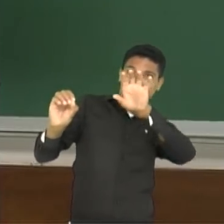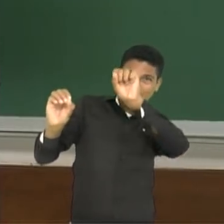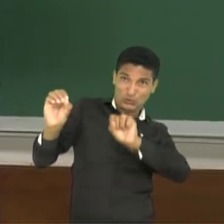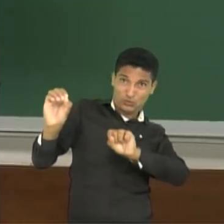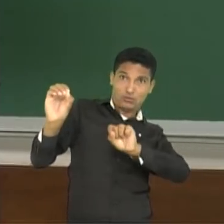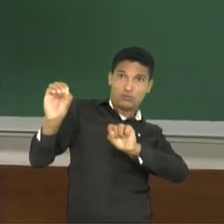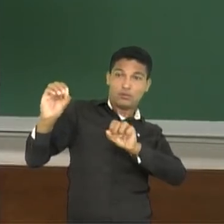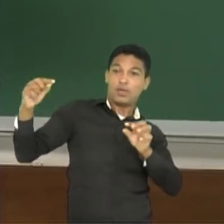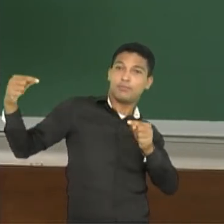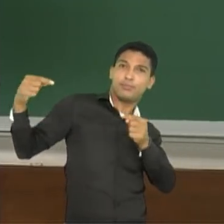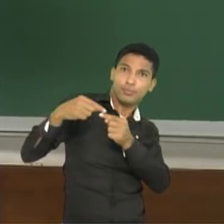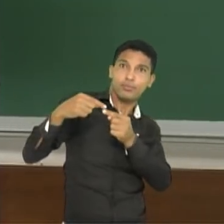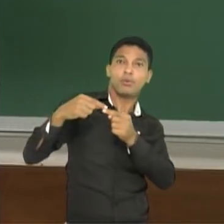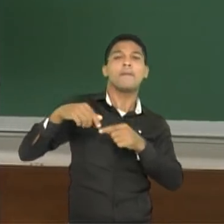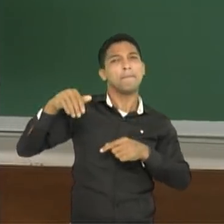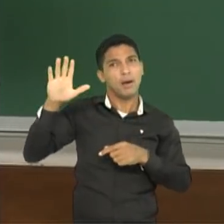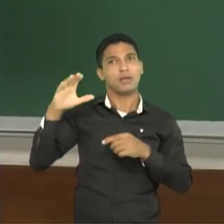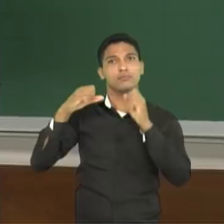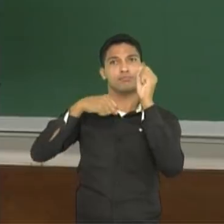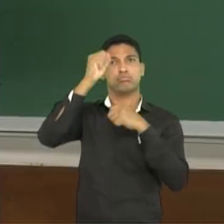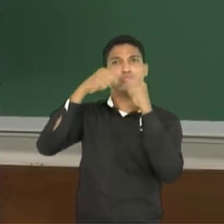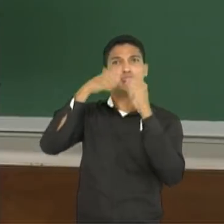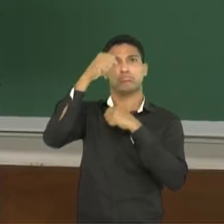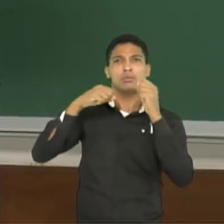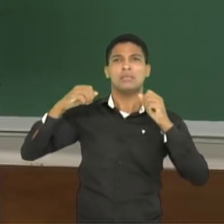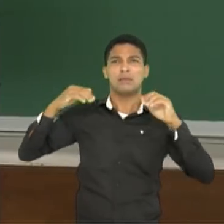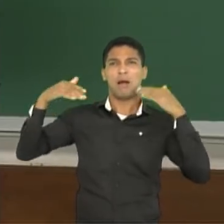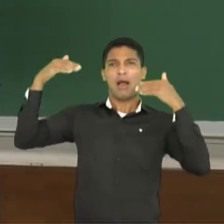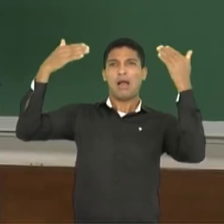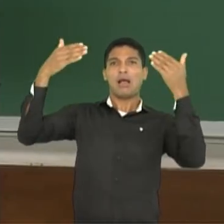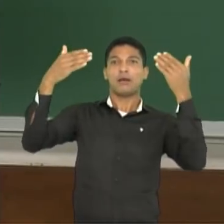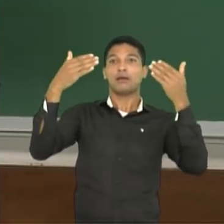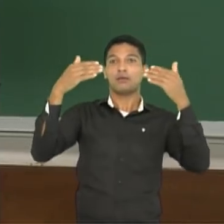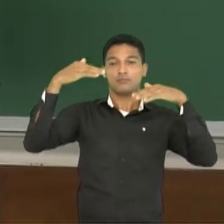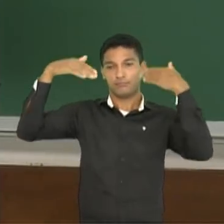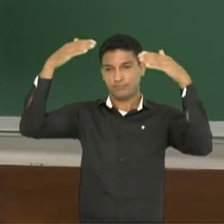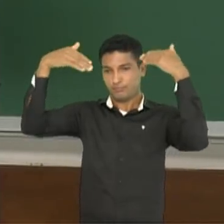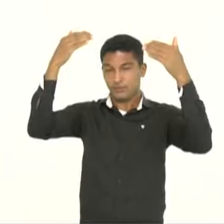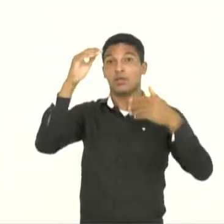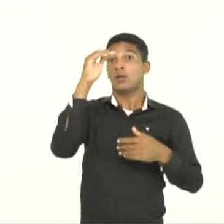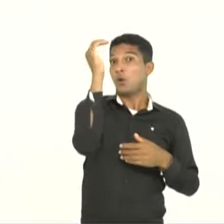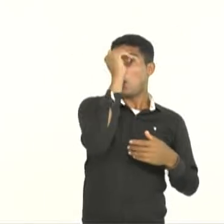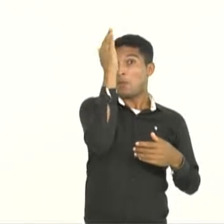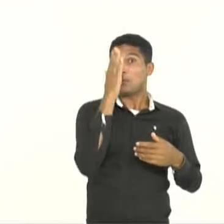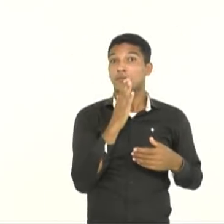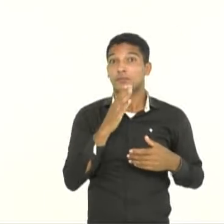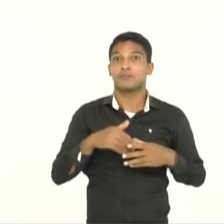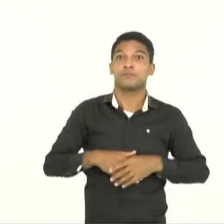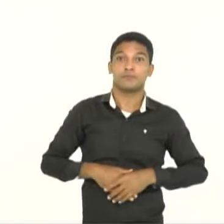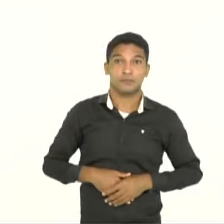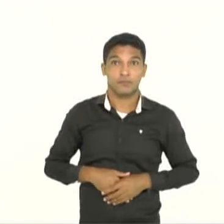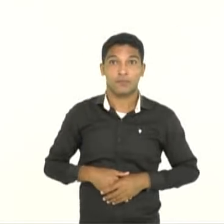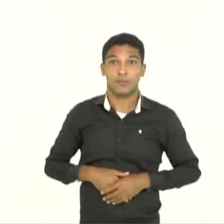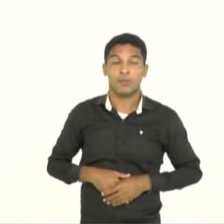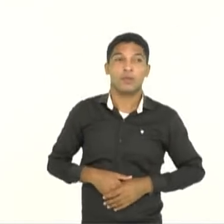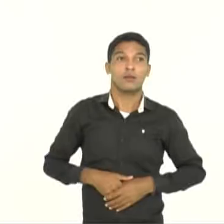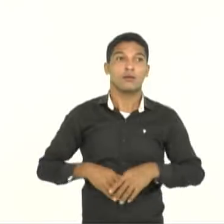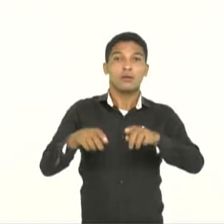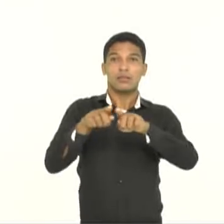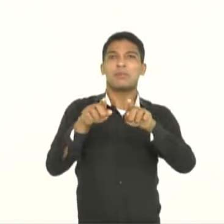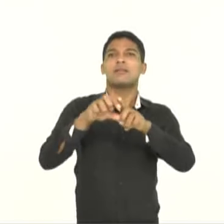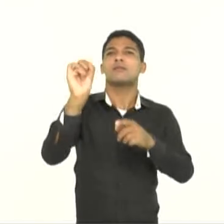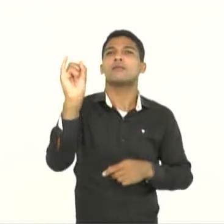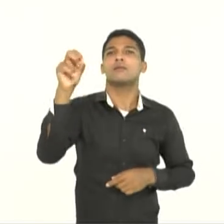que contribuíram para essa característica, certo? O que nós vamos ter mais ali? A infraestrutura propicia um ambiente